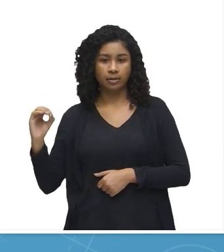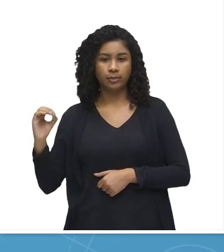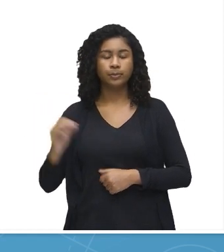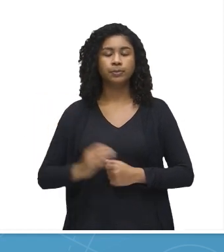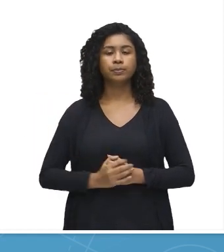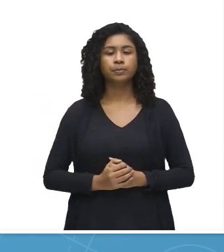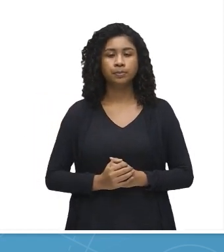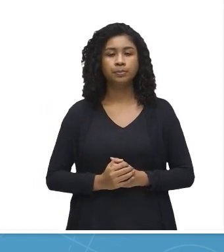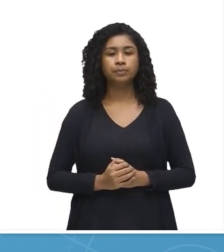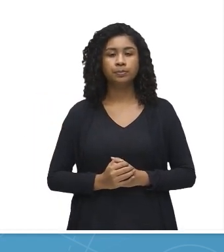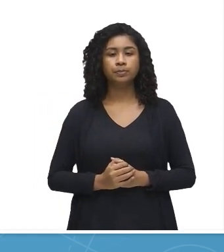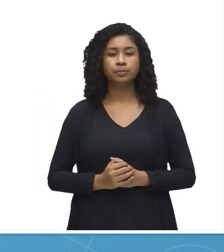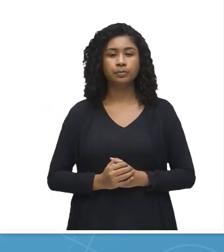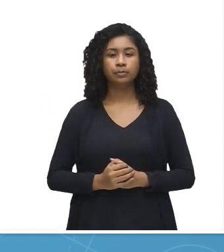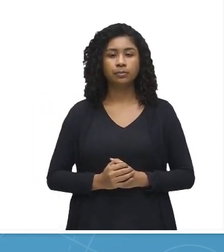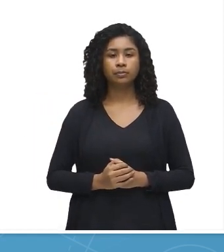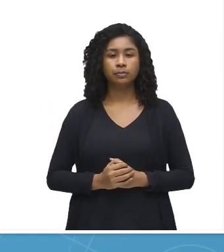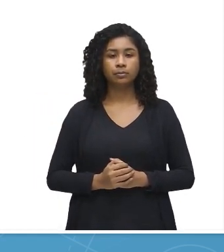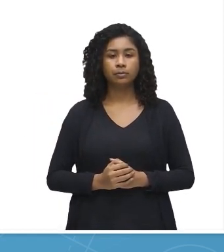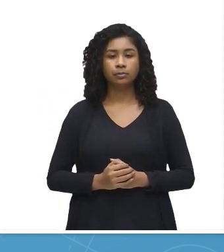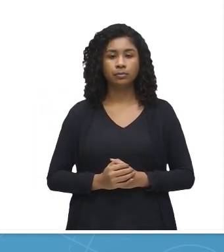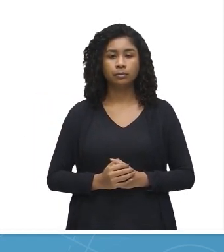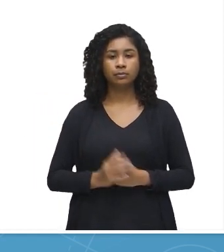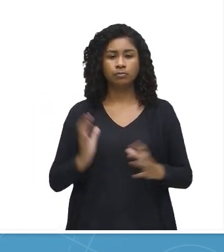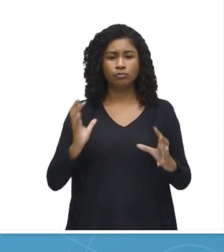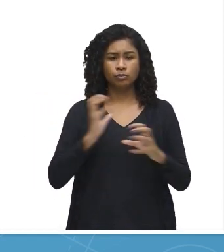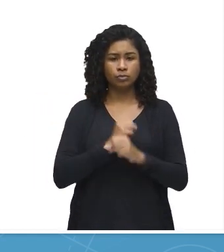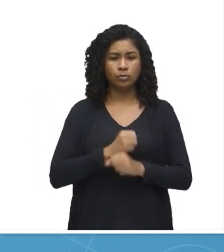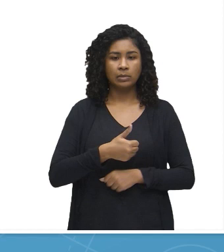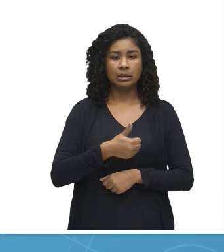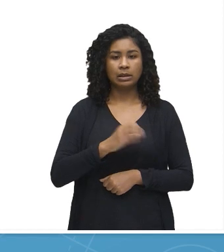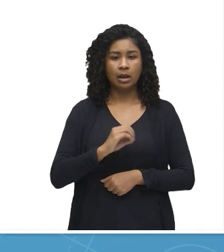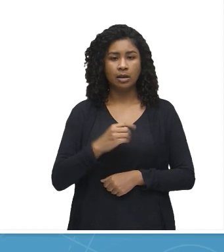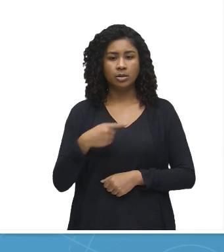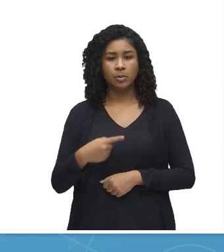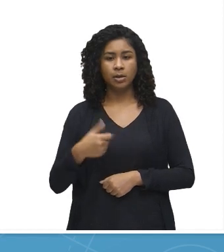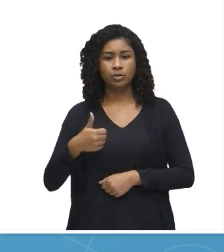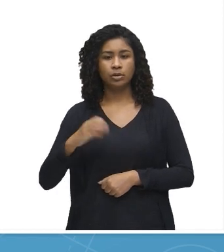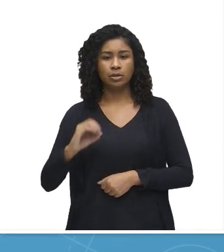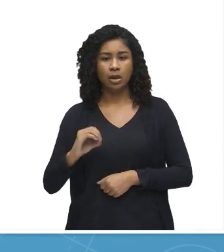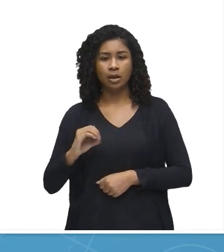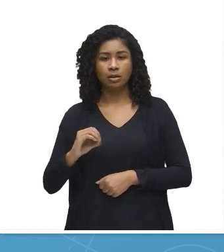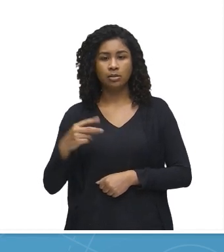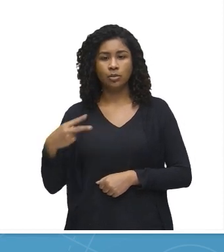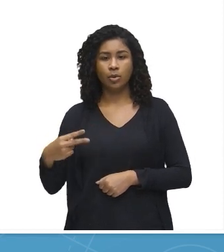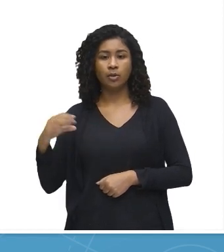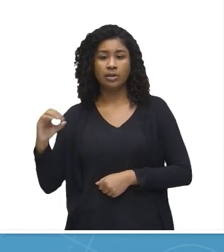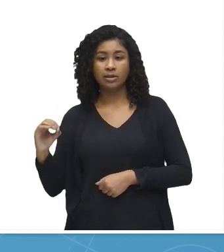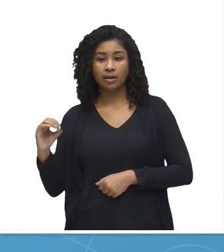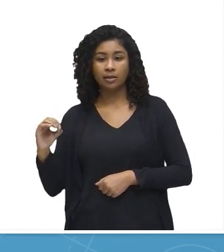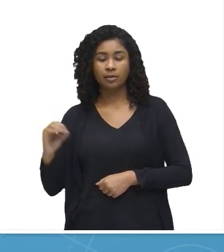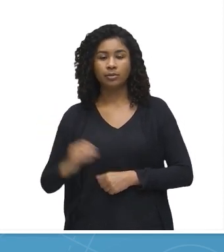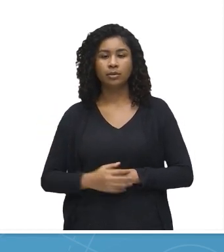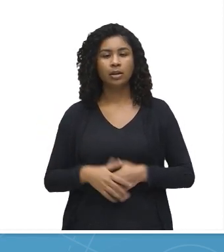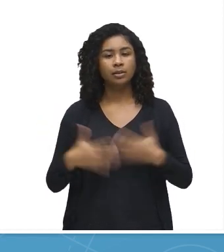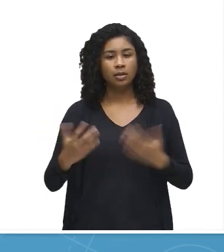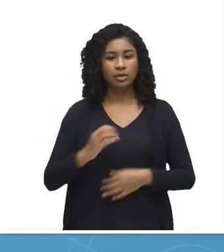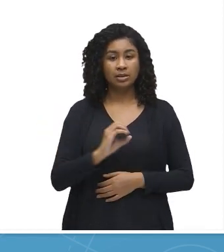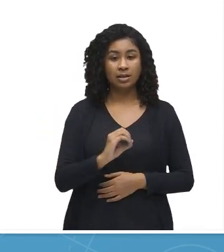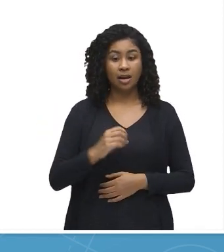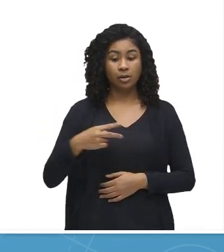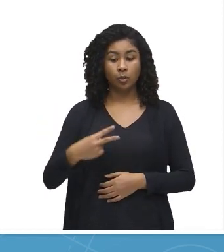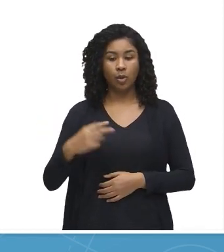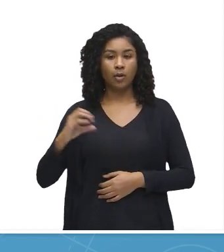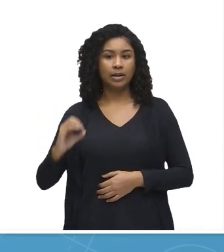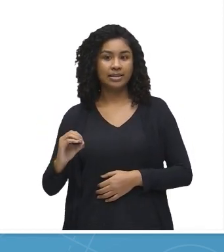0. Bom, aqui vai dar 10 menos 10. Então vocês já viram, ó, 0